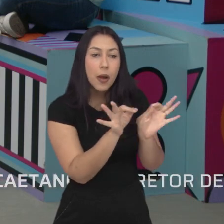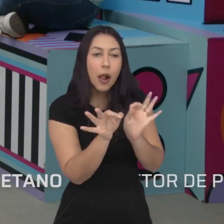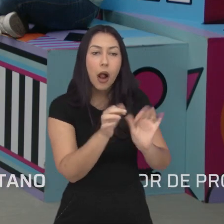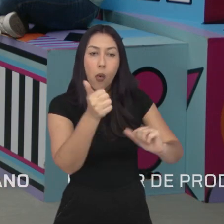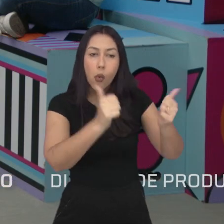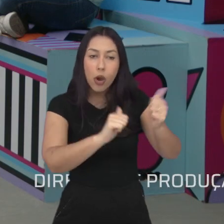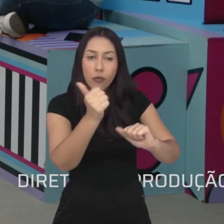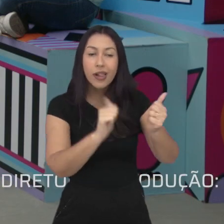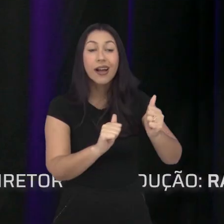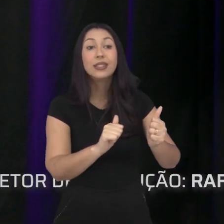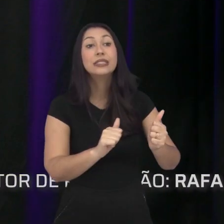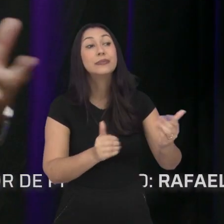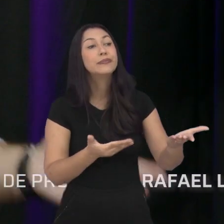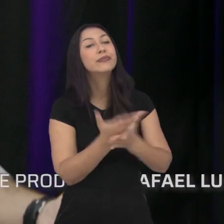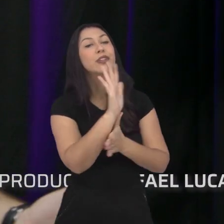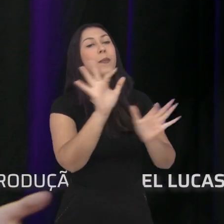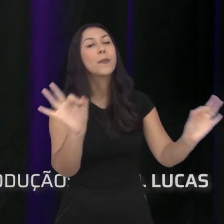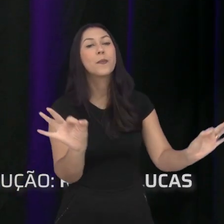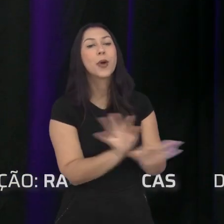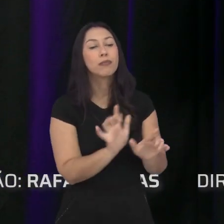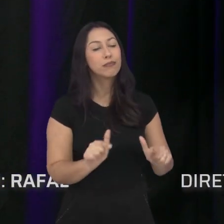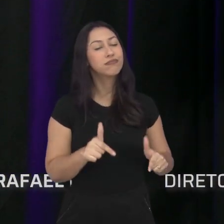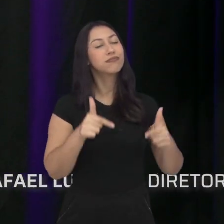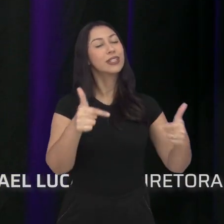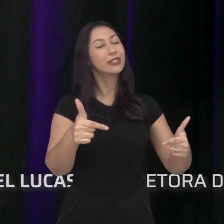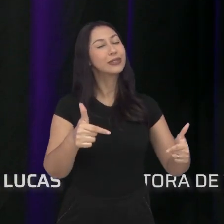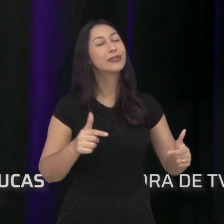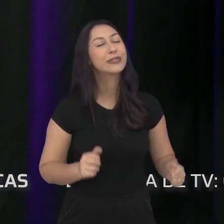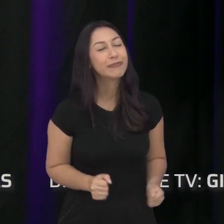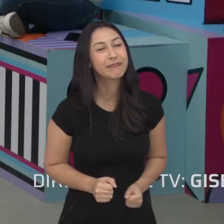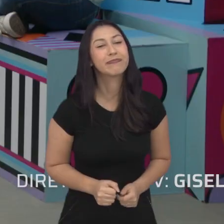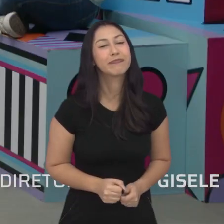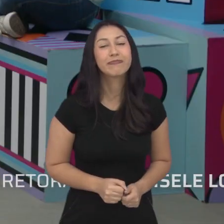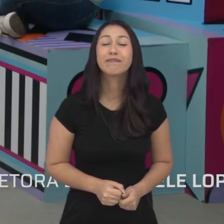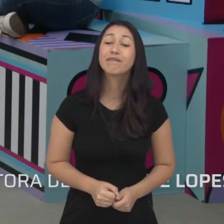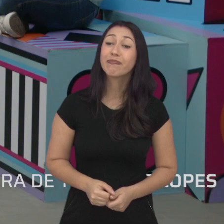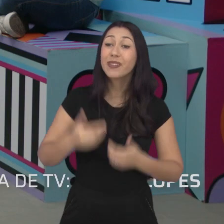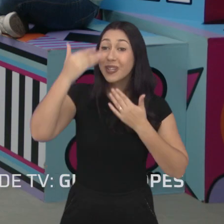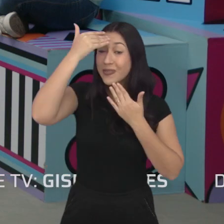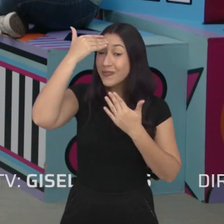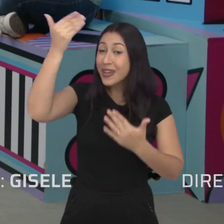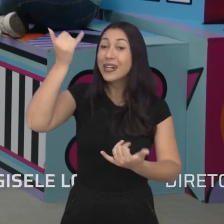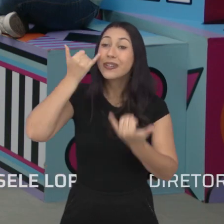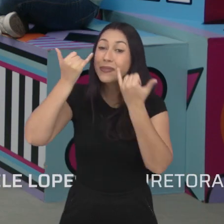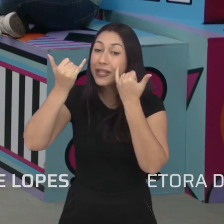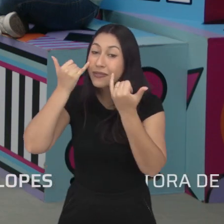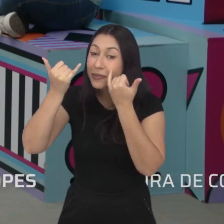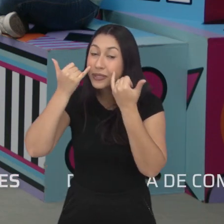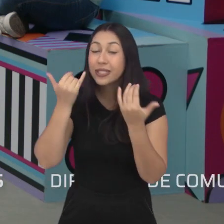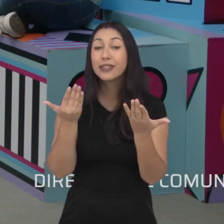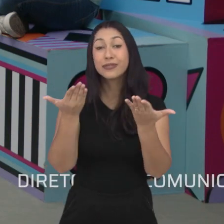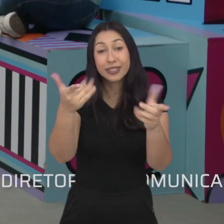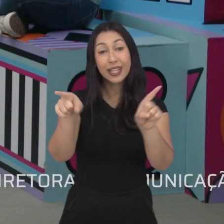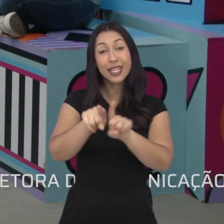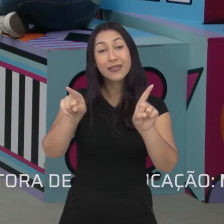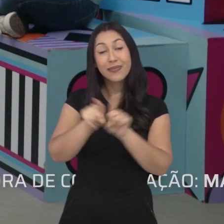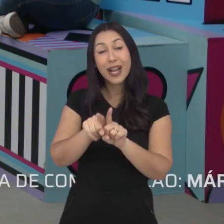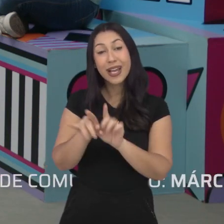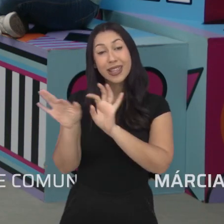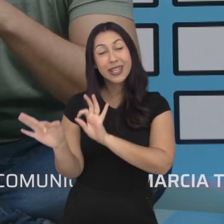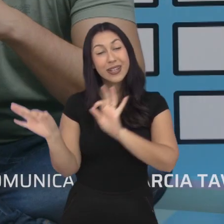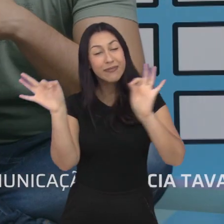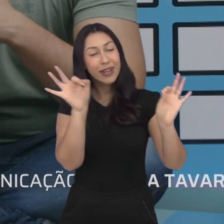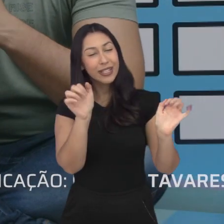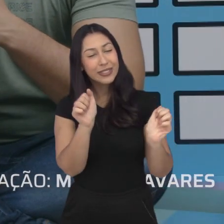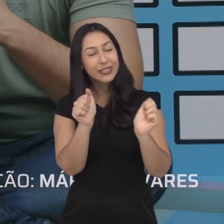e, obviamente, ele sendo aprovado, aí sim torna uma política pública para a cidade. Excelente. Guerra, obrigado pelas informações de hoje, obrigado você também